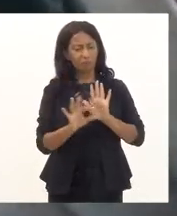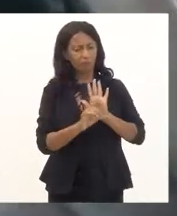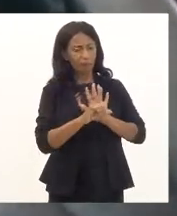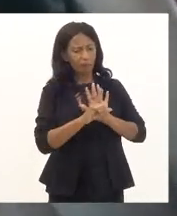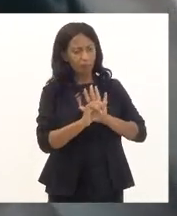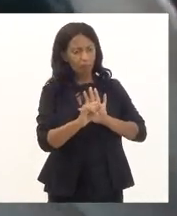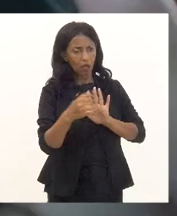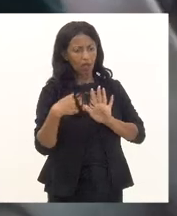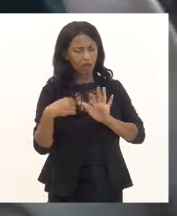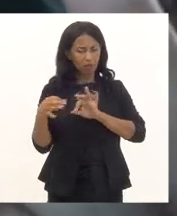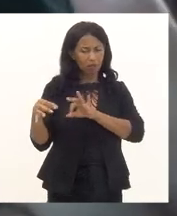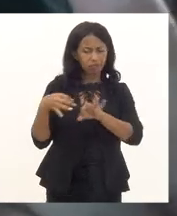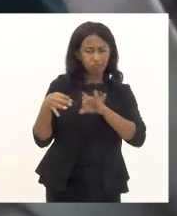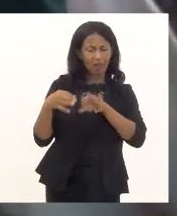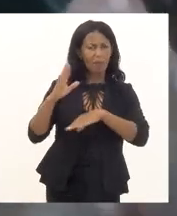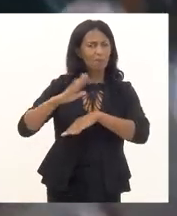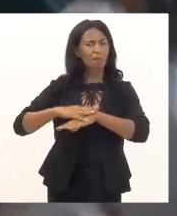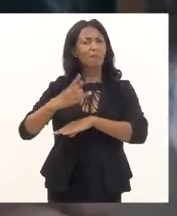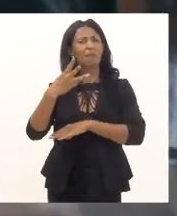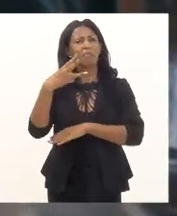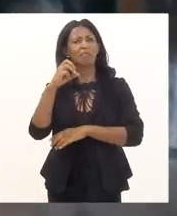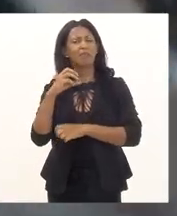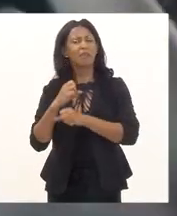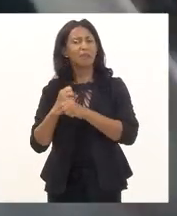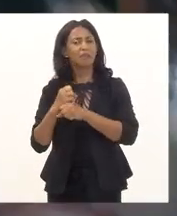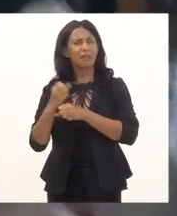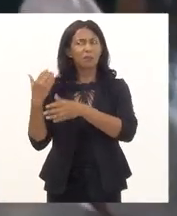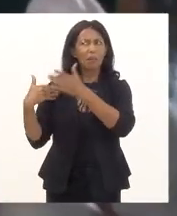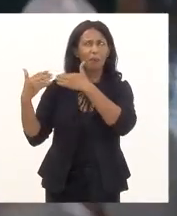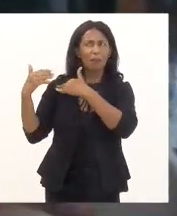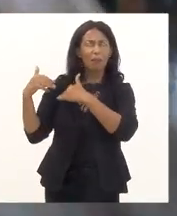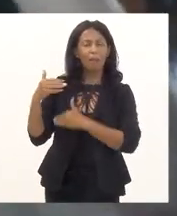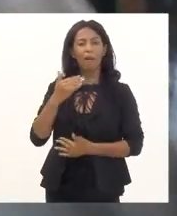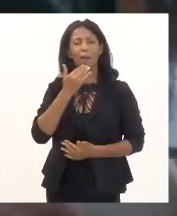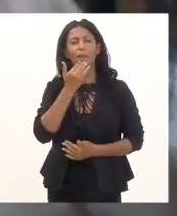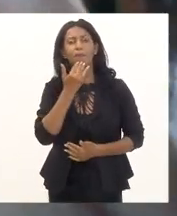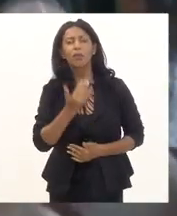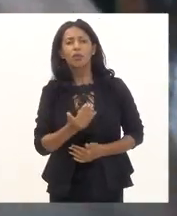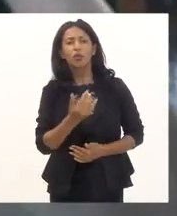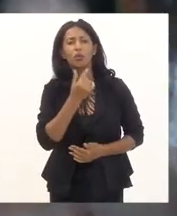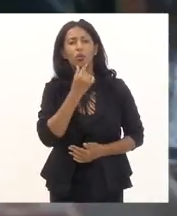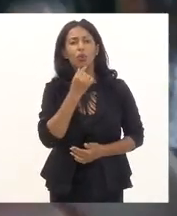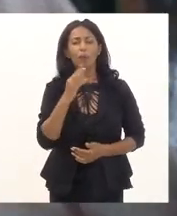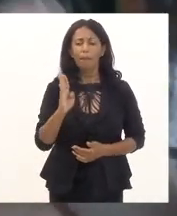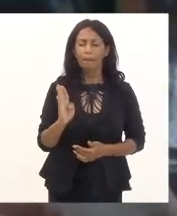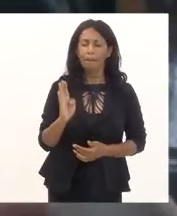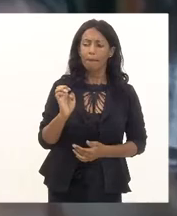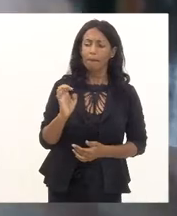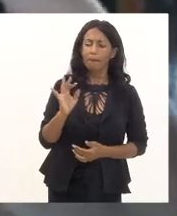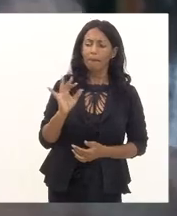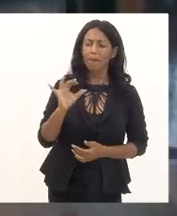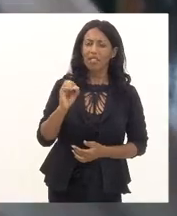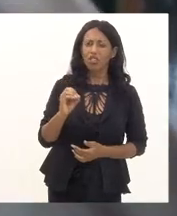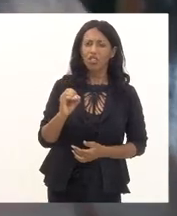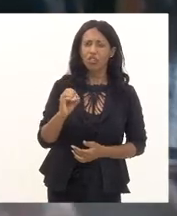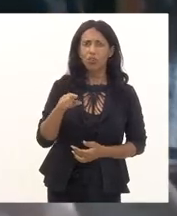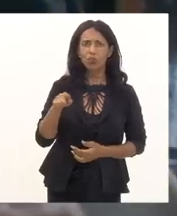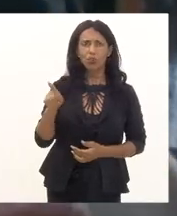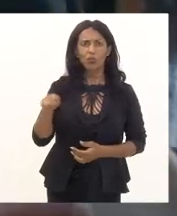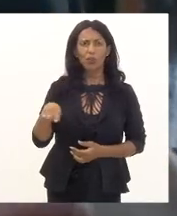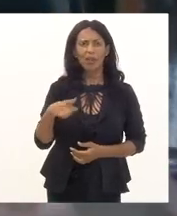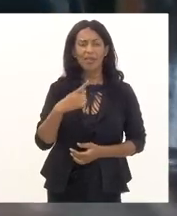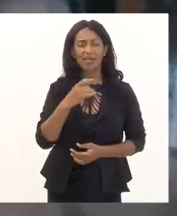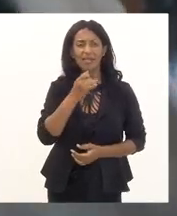minha vida, tem mais de 30 anos, foi uma lei pedida pelo Betinho. Foi a primeira lei do país que obrigava a testagem do